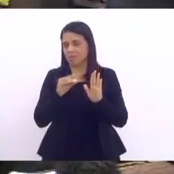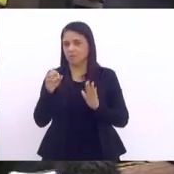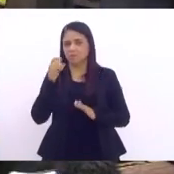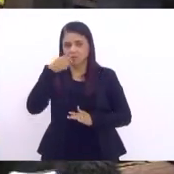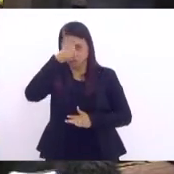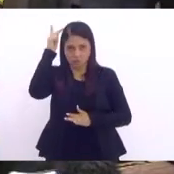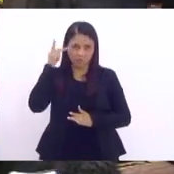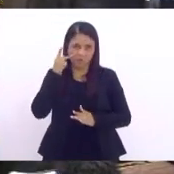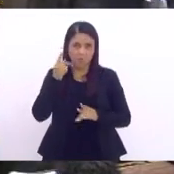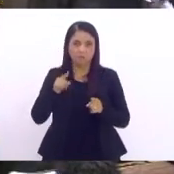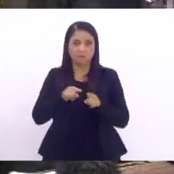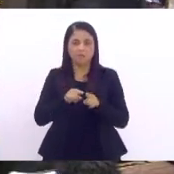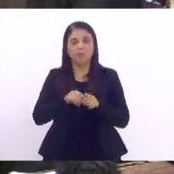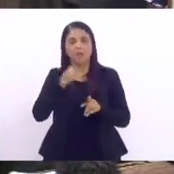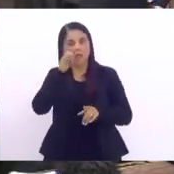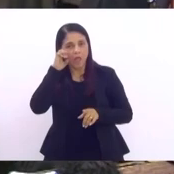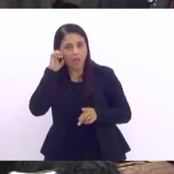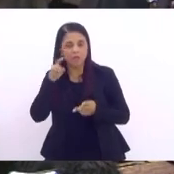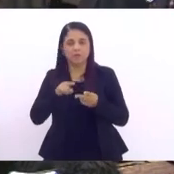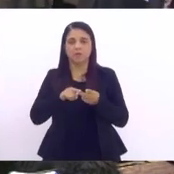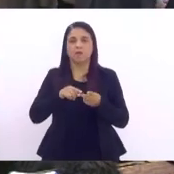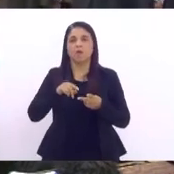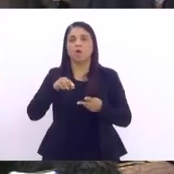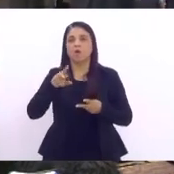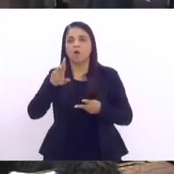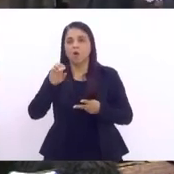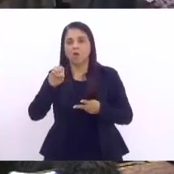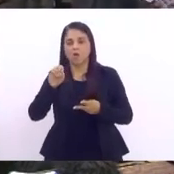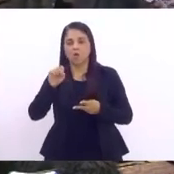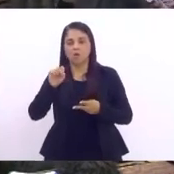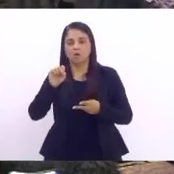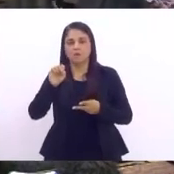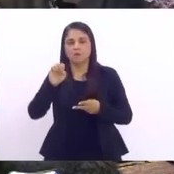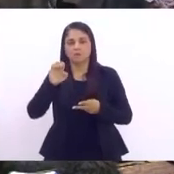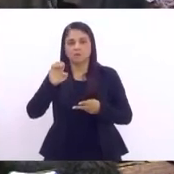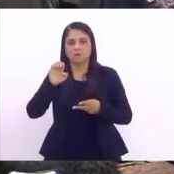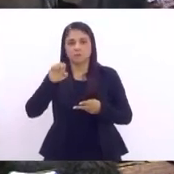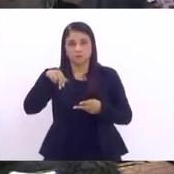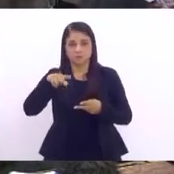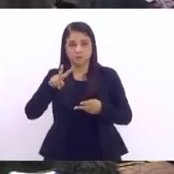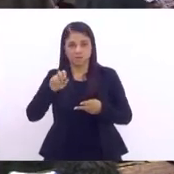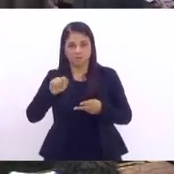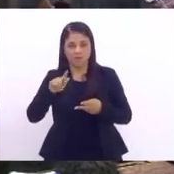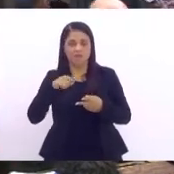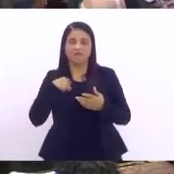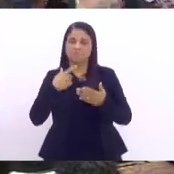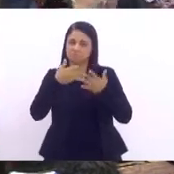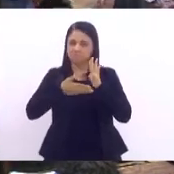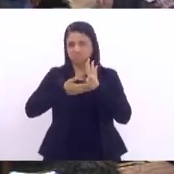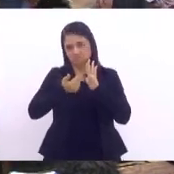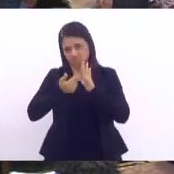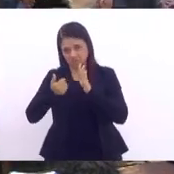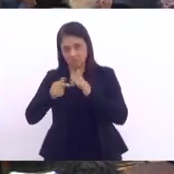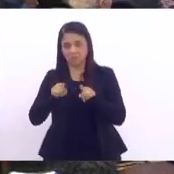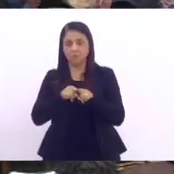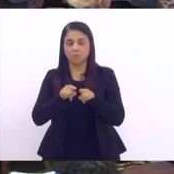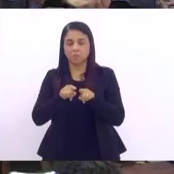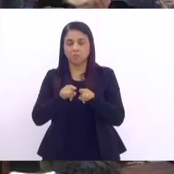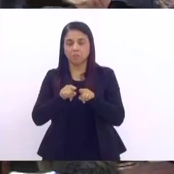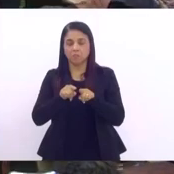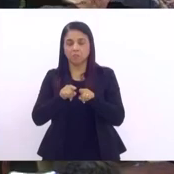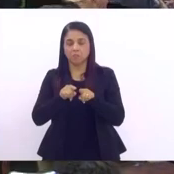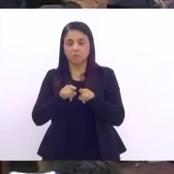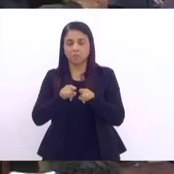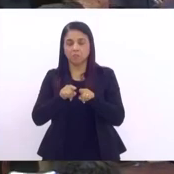conversado. Apesar de meritória, ah, ele então, já falou que retira. O pessoal, eu conversei também. Vitor Júnior, Élica, eu acho que tem uma, e professor